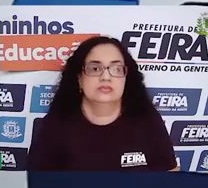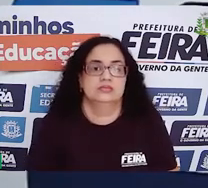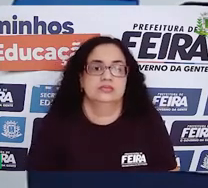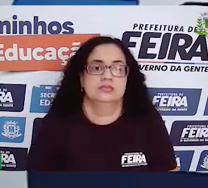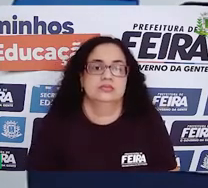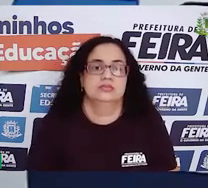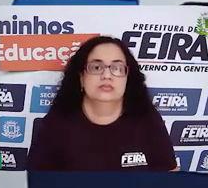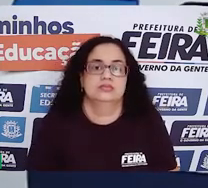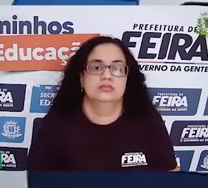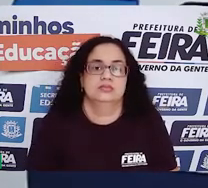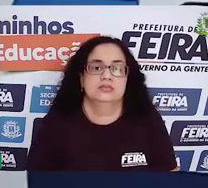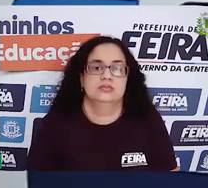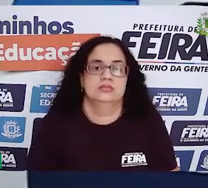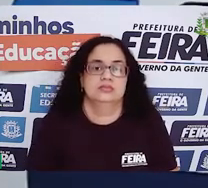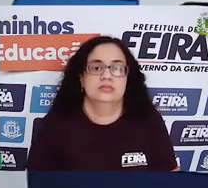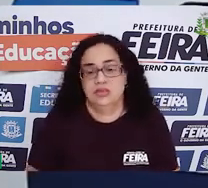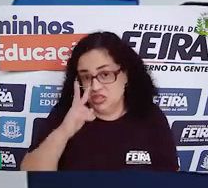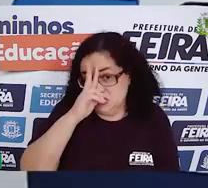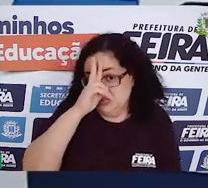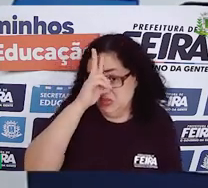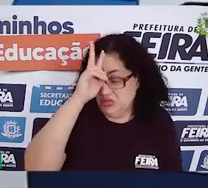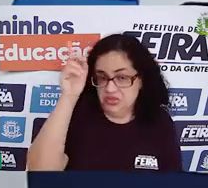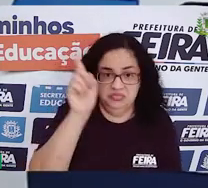Eu tô fazendo aqui um pouquinho de força.